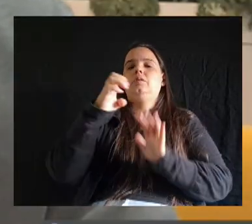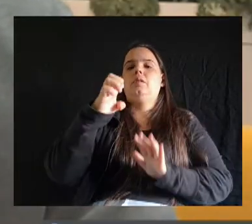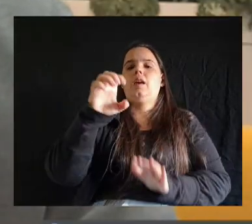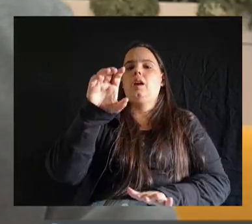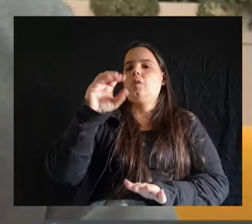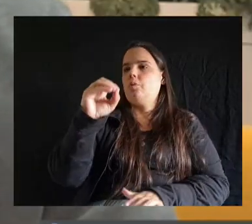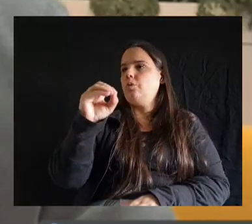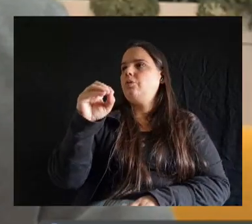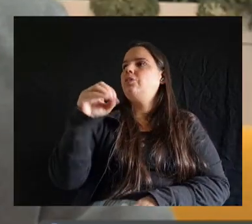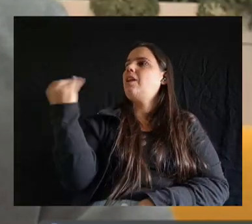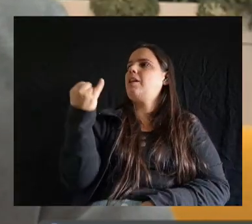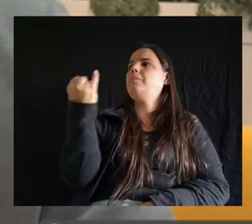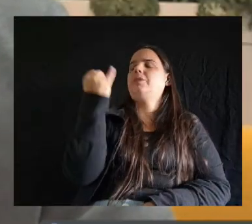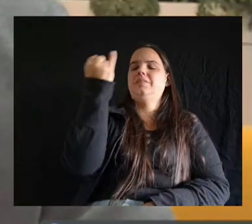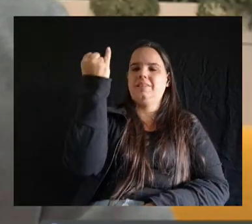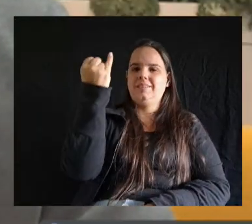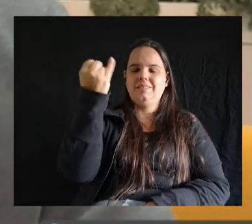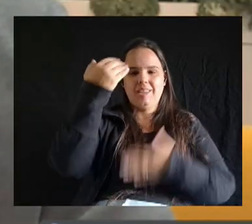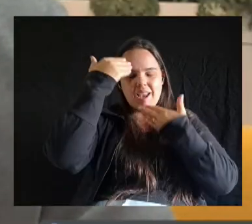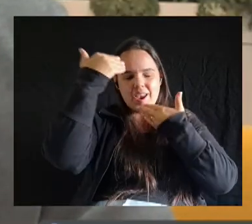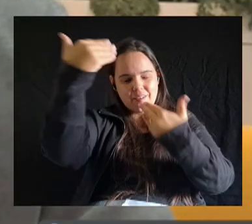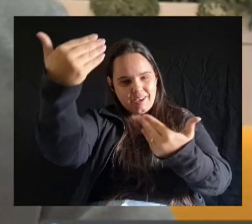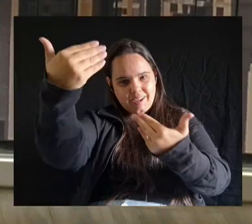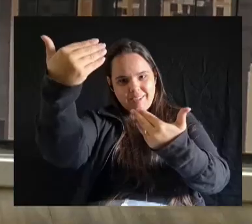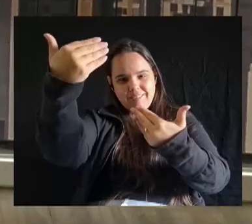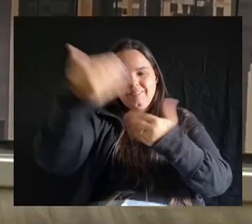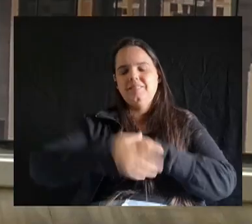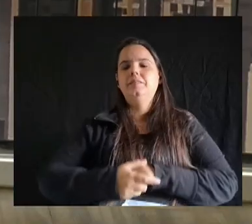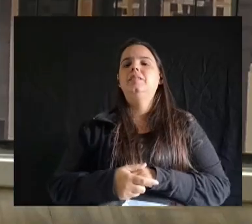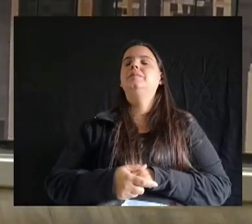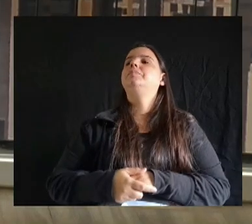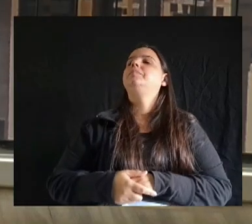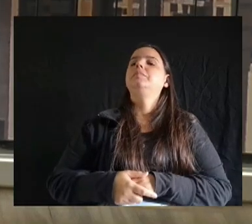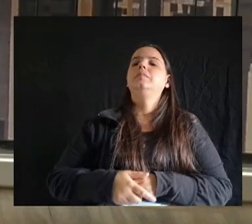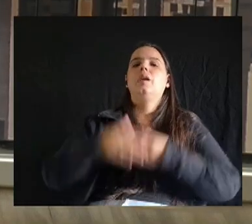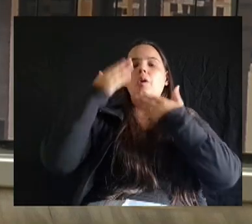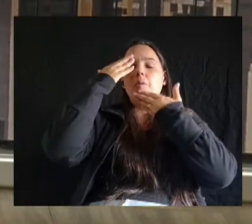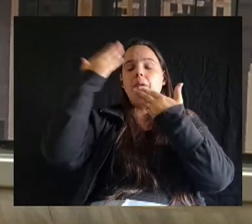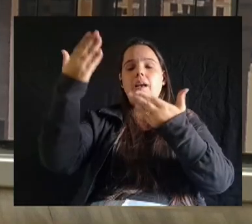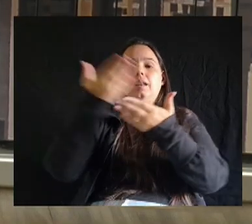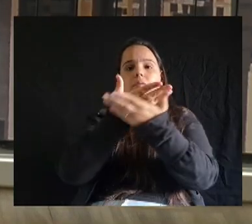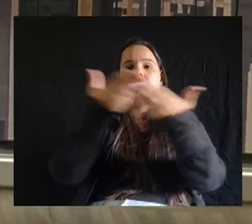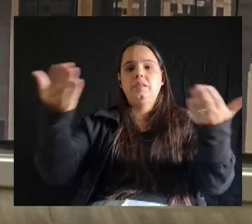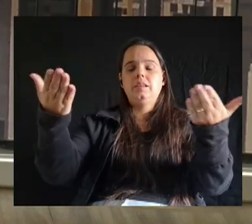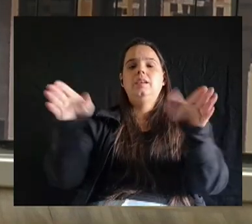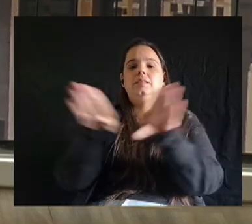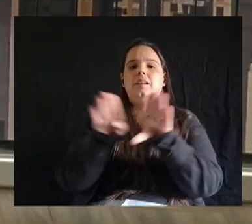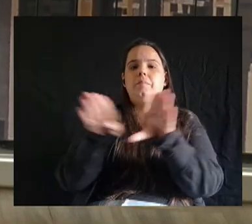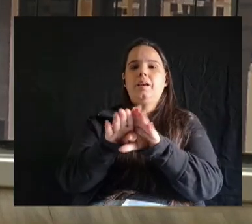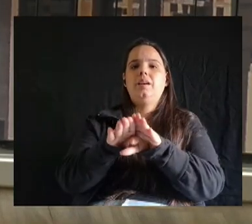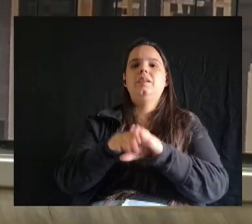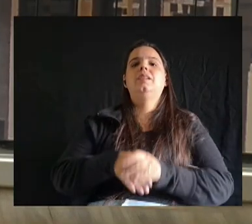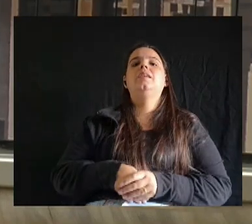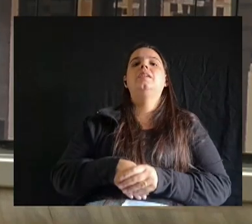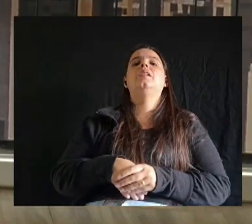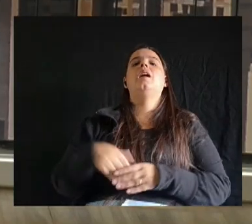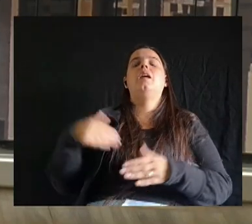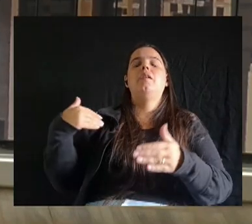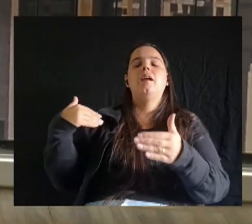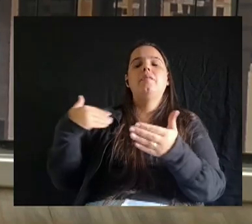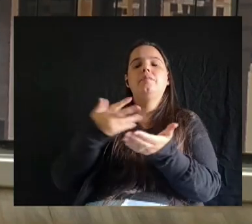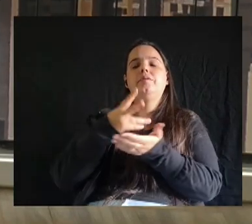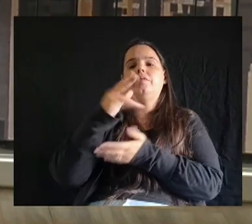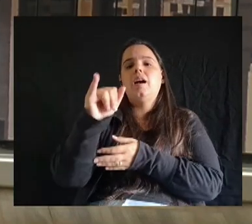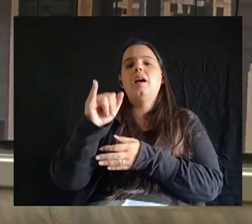que agradeço, estamos à disposição. Obrigada a você também pela sua audiência e agora você segue com as informações e